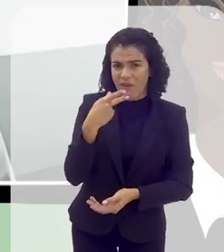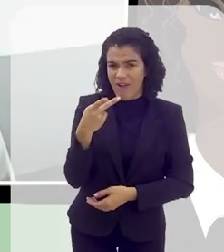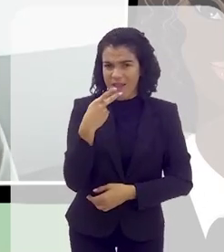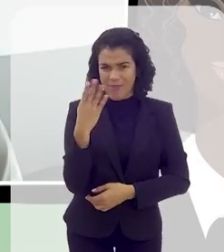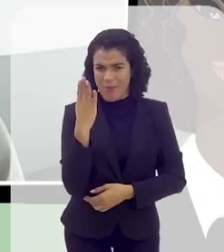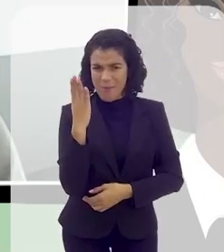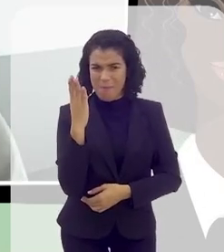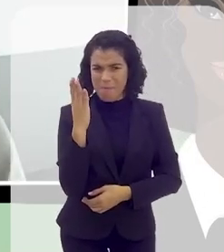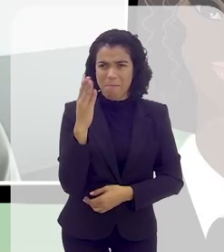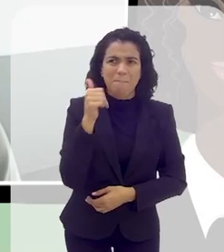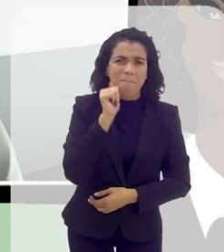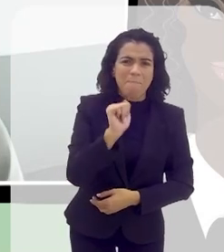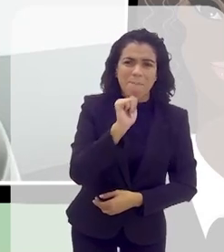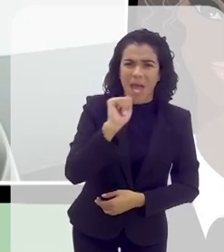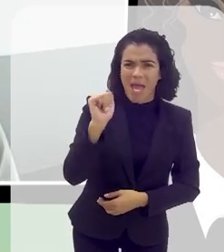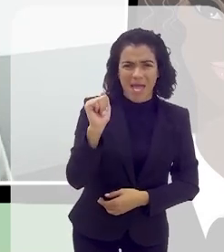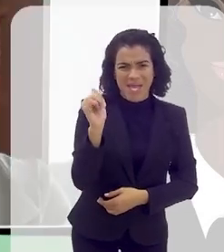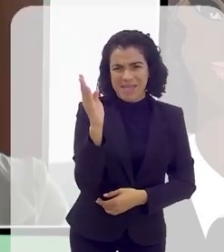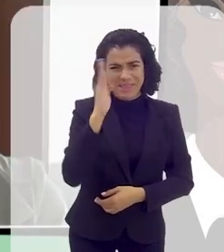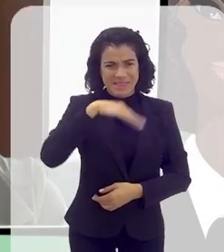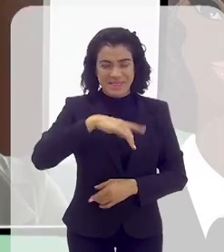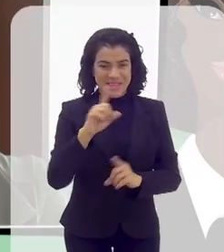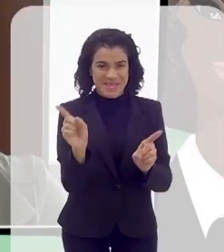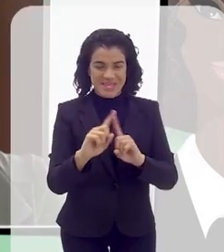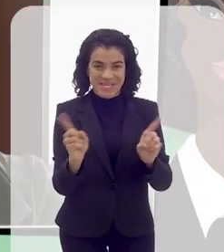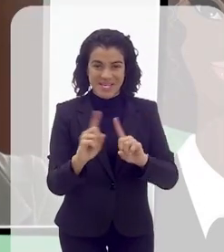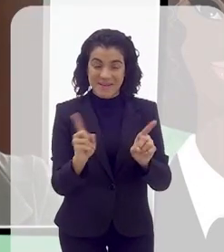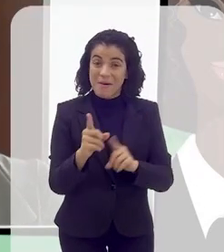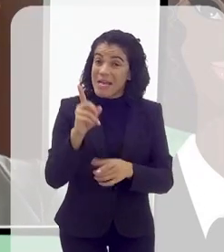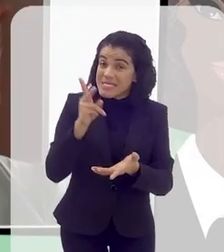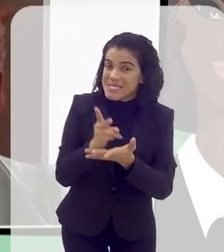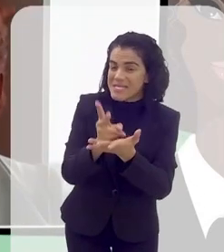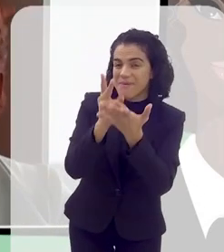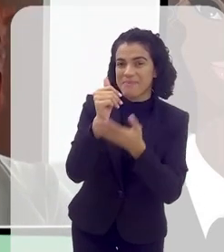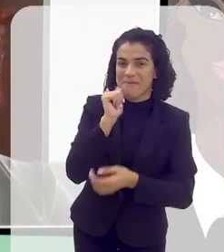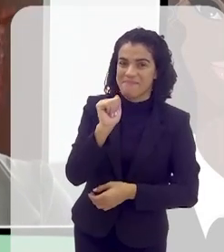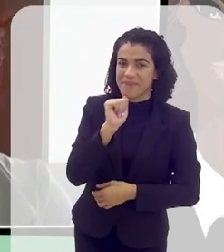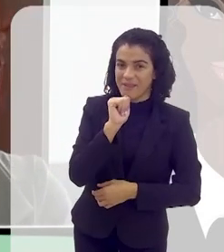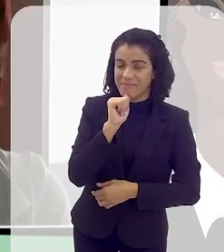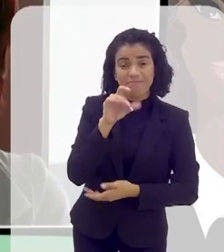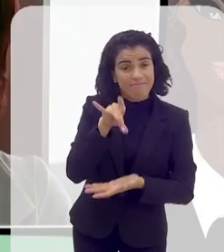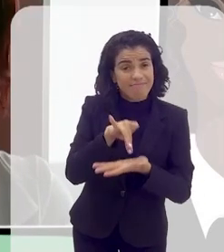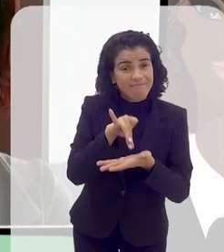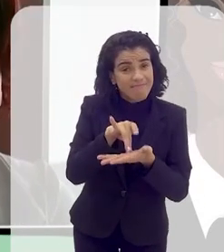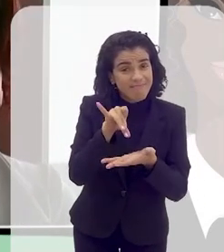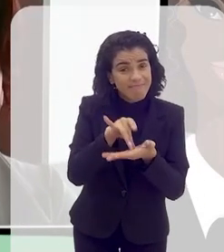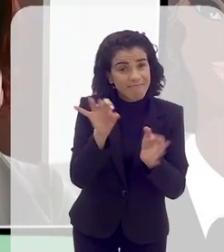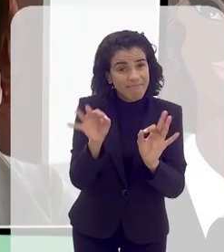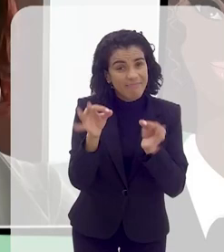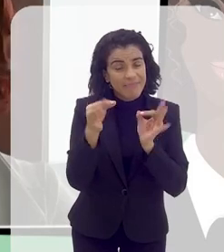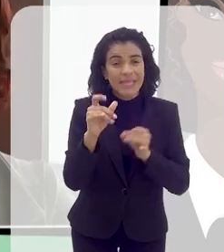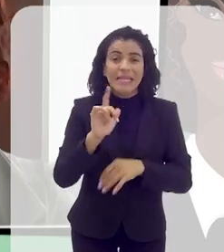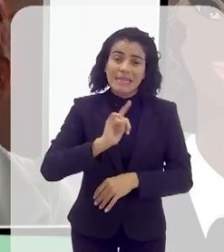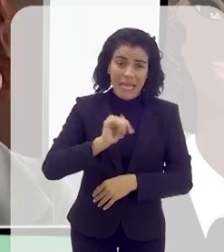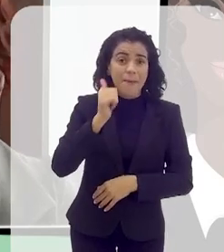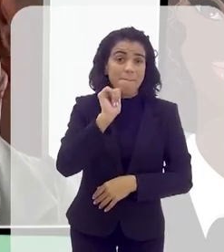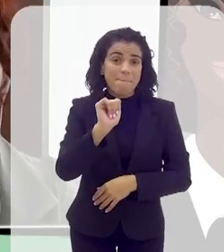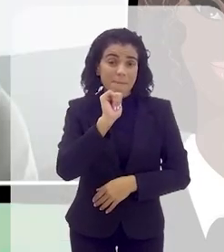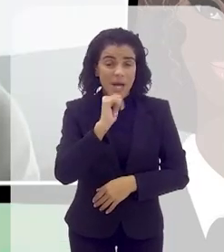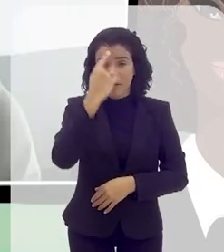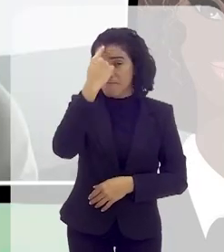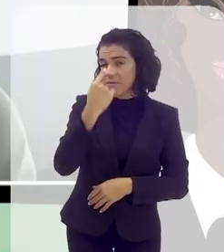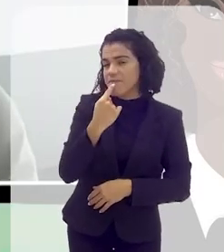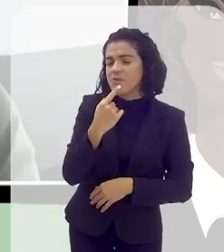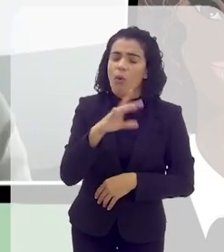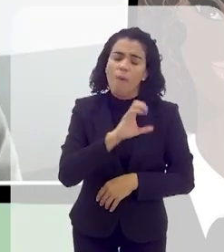nunca falou da madrasta, a gente sempre falou da mãe. Porque, infelizmente, é uma realidade, né? Existem